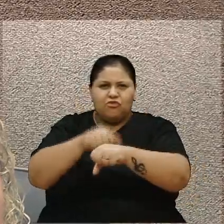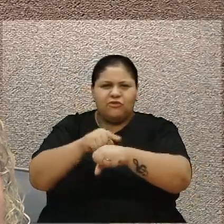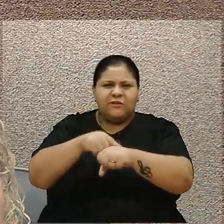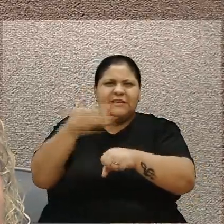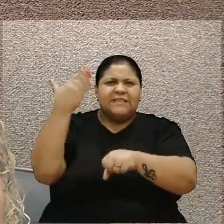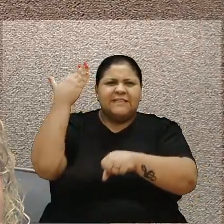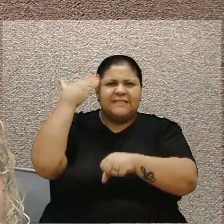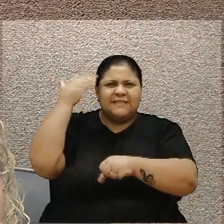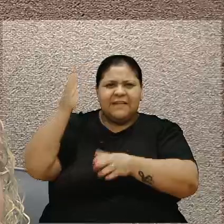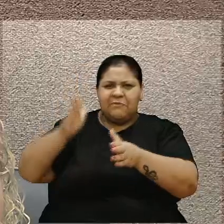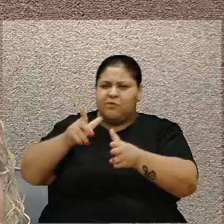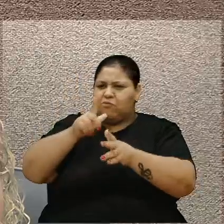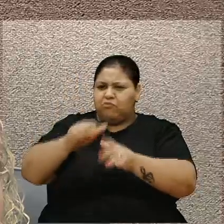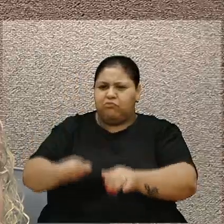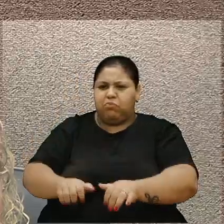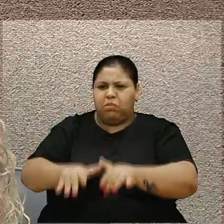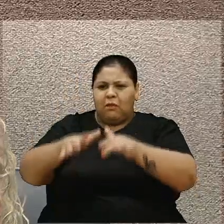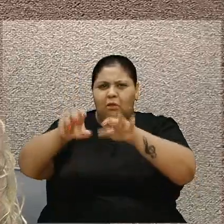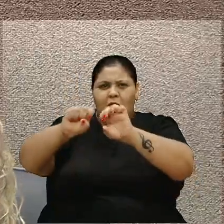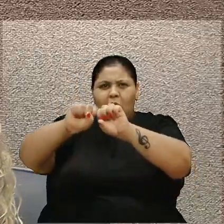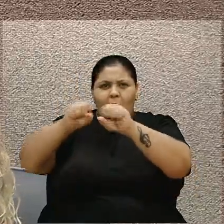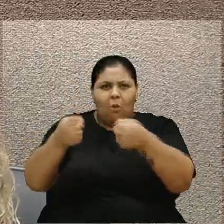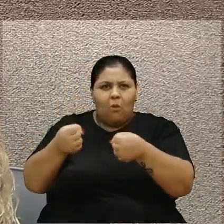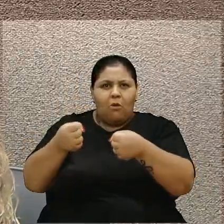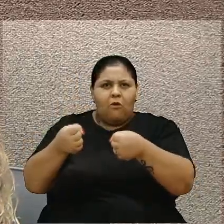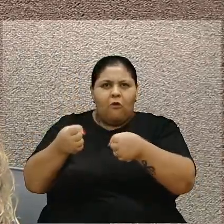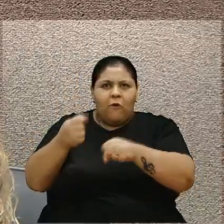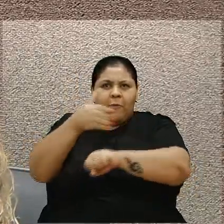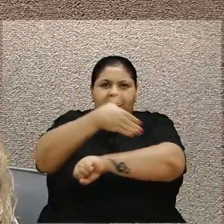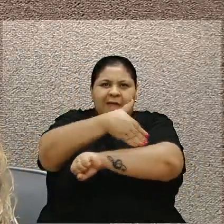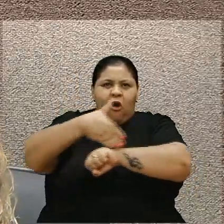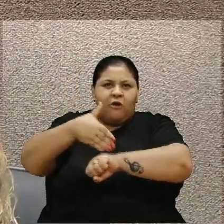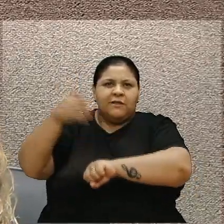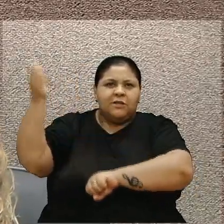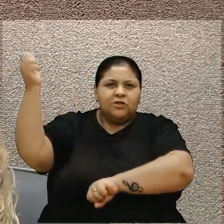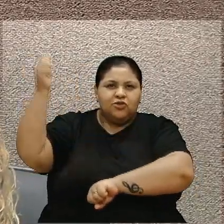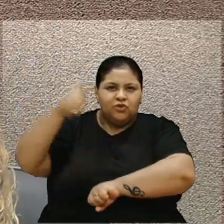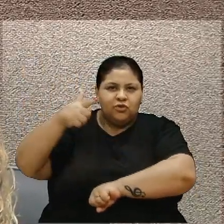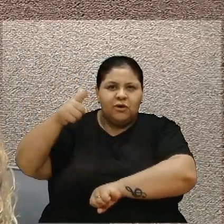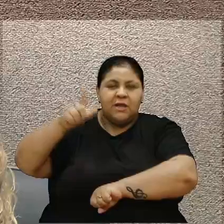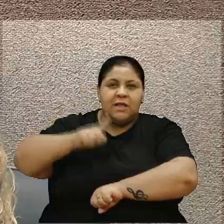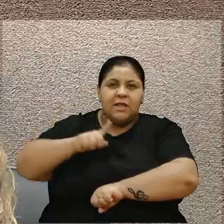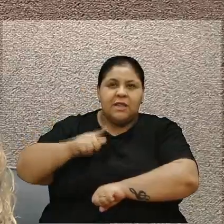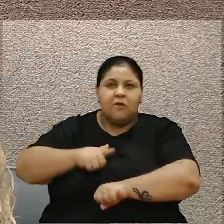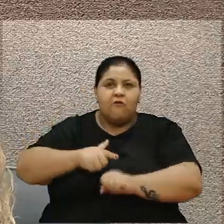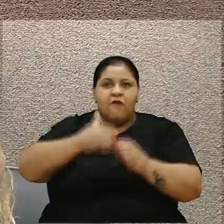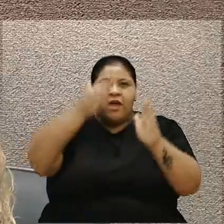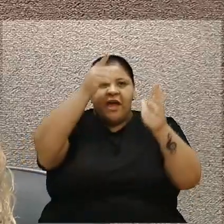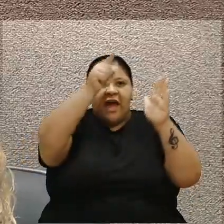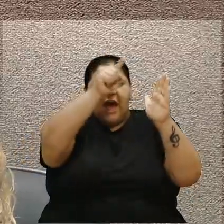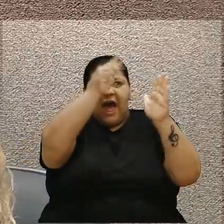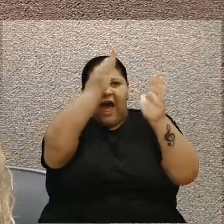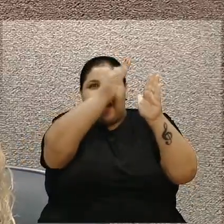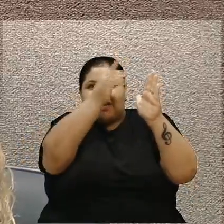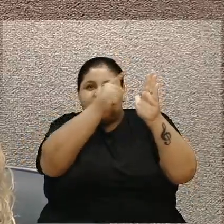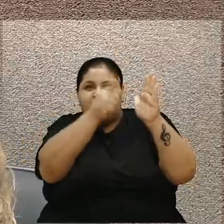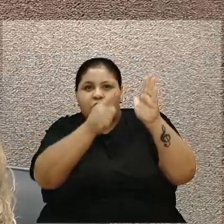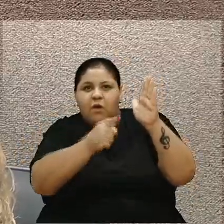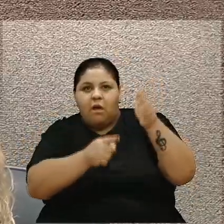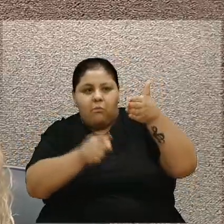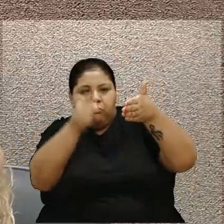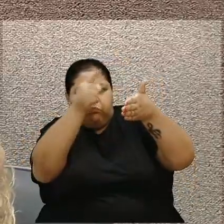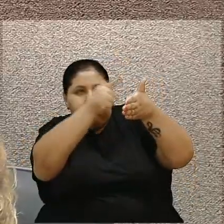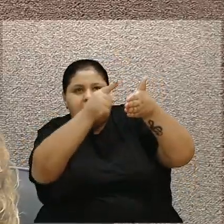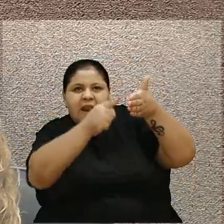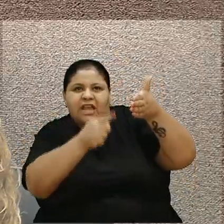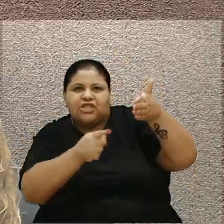quando que estourou a adutora aí na Rota do Sol, né? E que houve aquela rachadura imensa que está até hoje lá